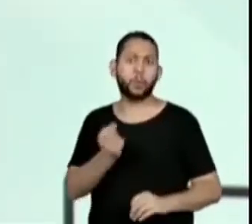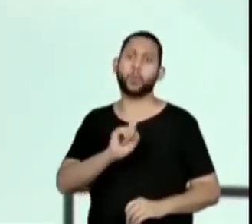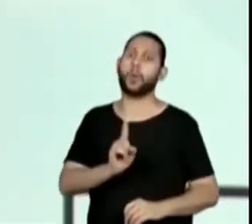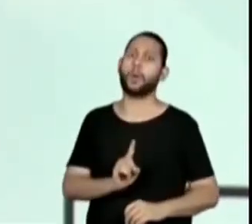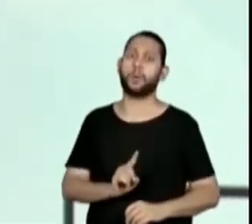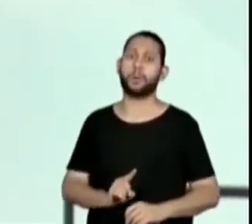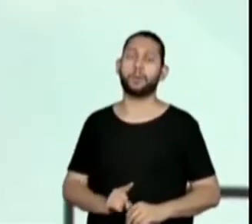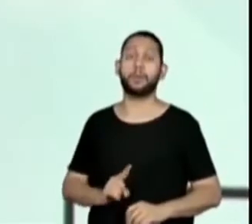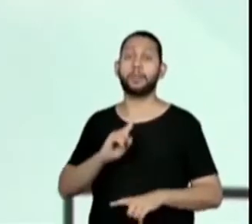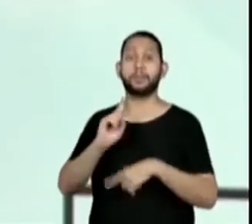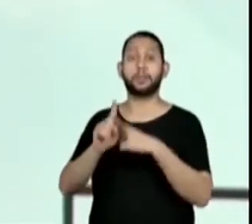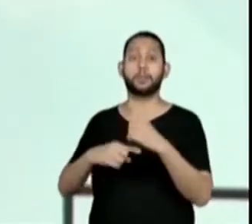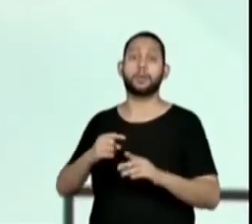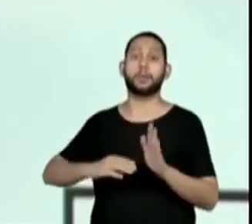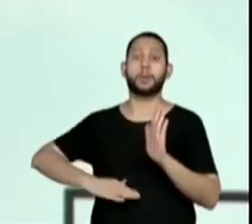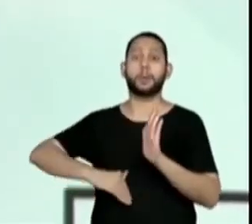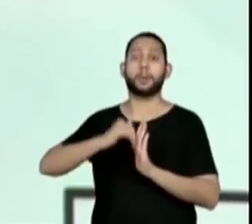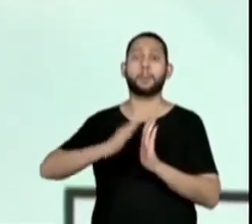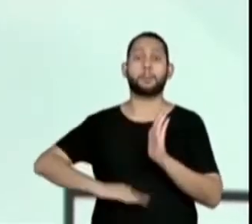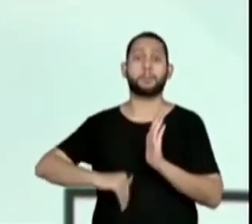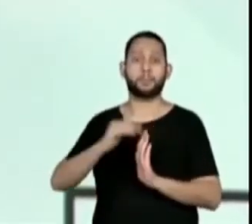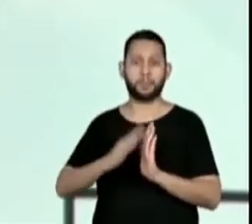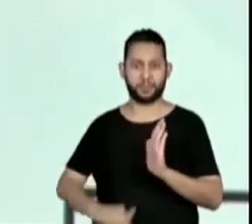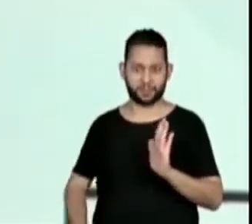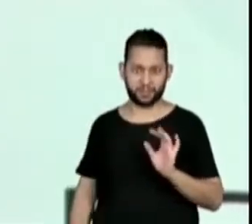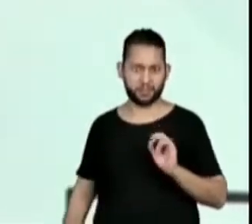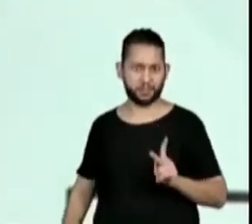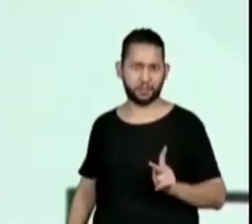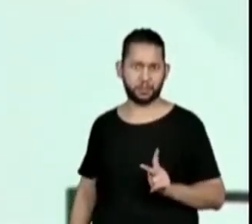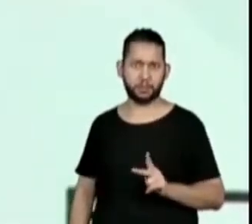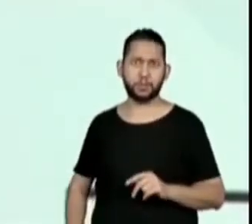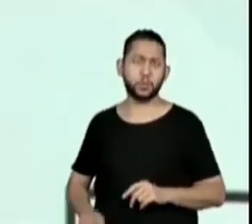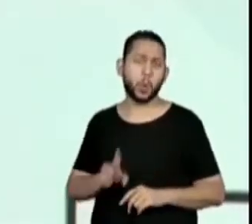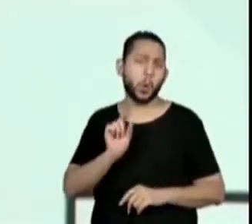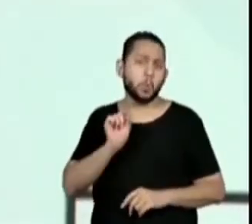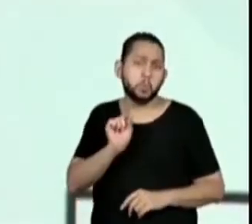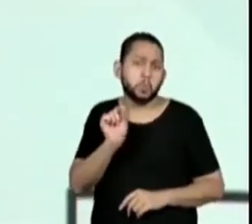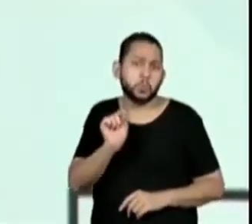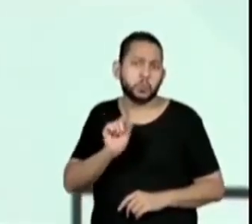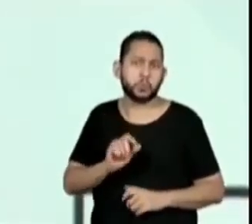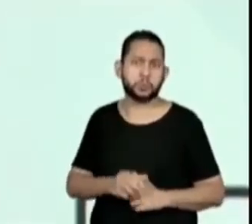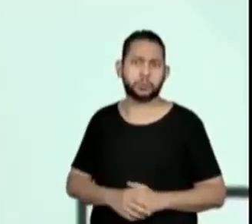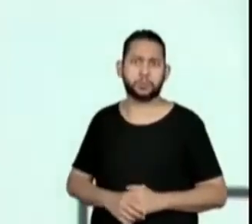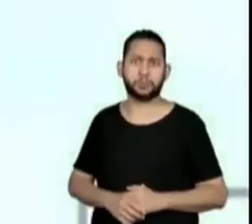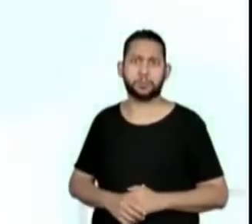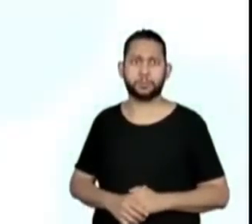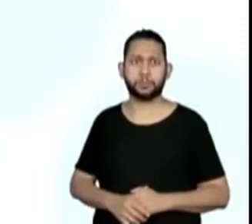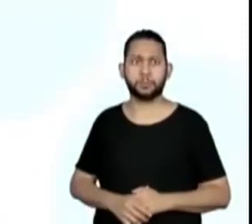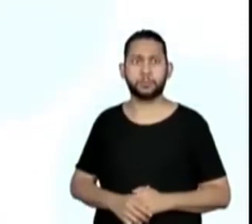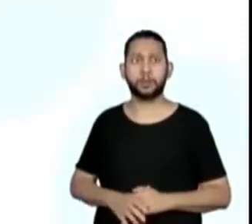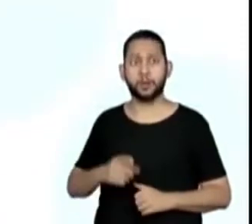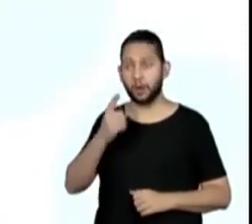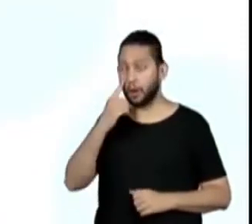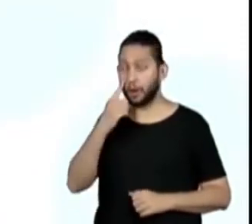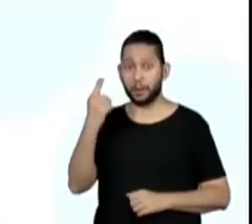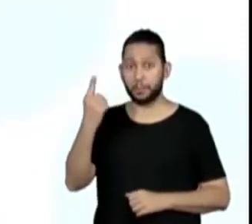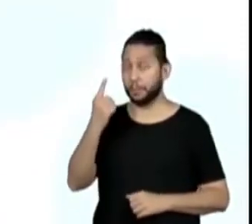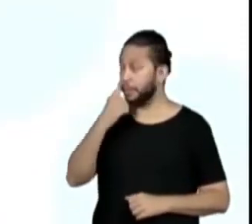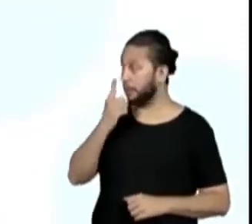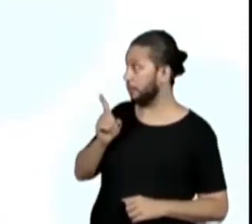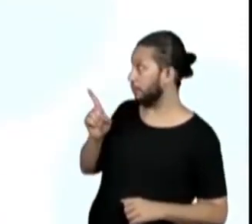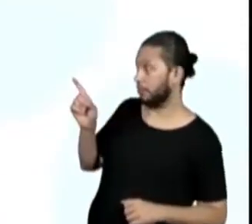vocês pintem aonde tem um ângulo reto, tá bom? Só um pontinho é suficiente, beleza? Então vamos lá, essa primeira figura,